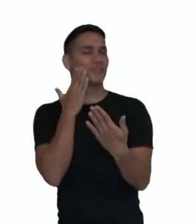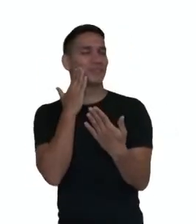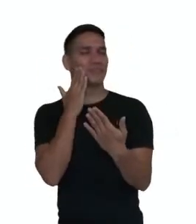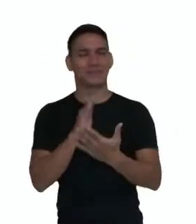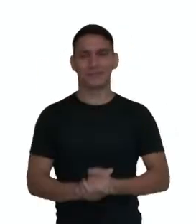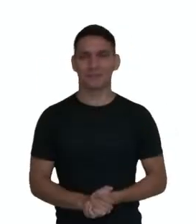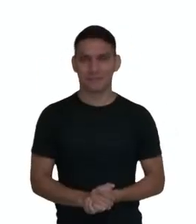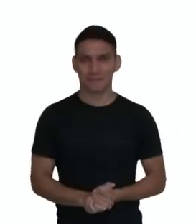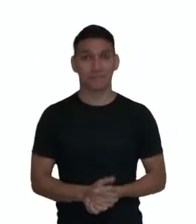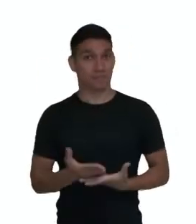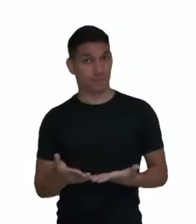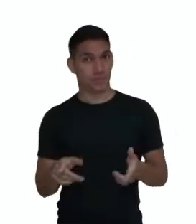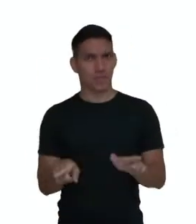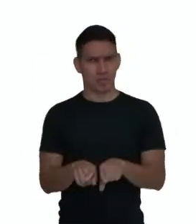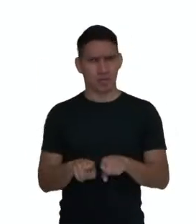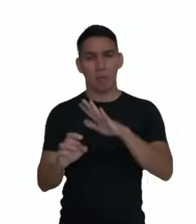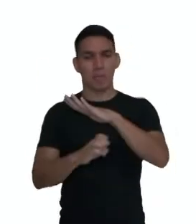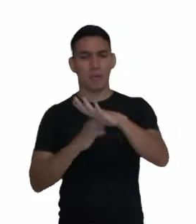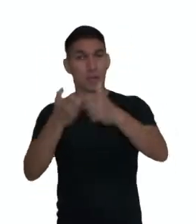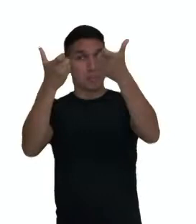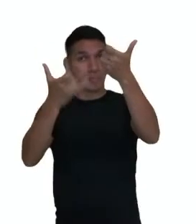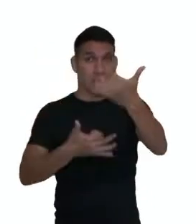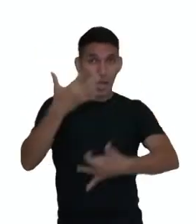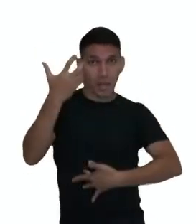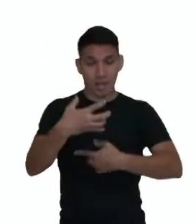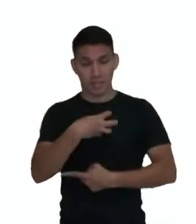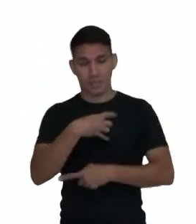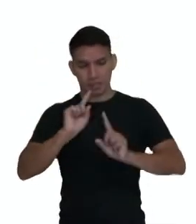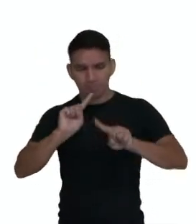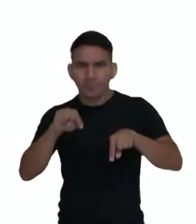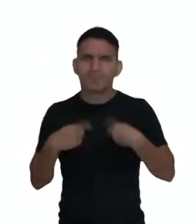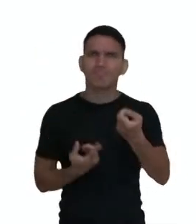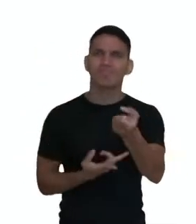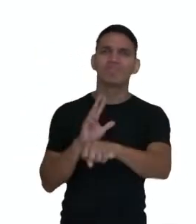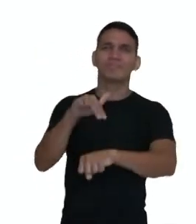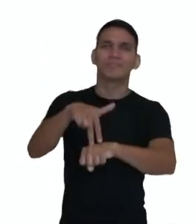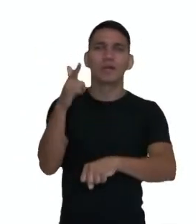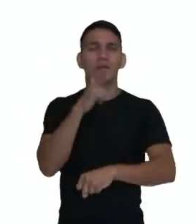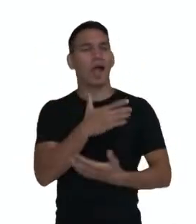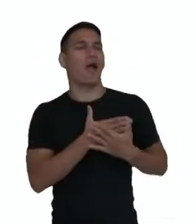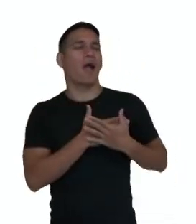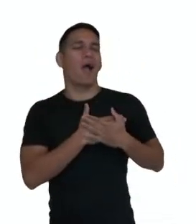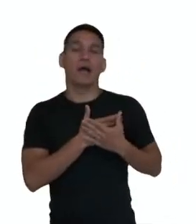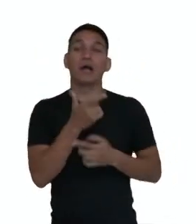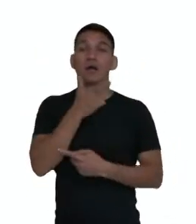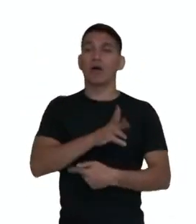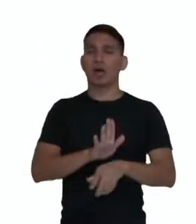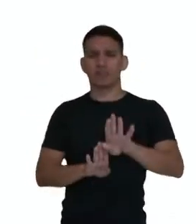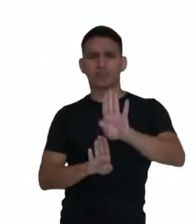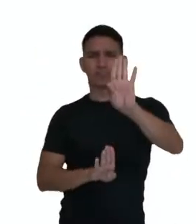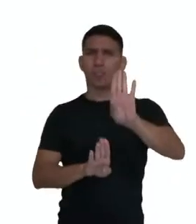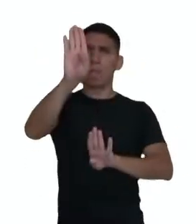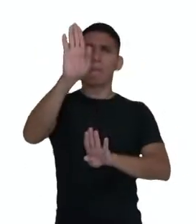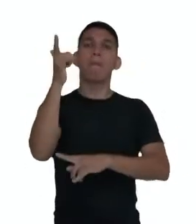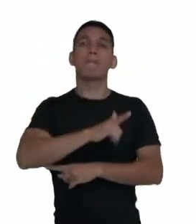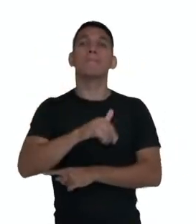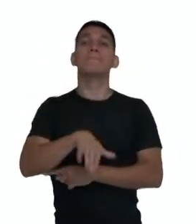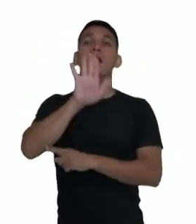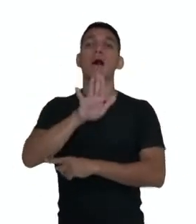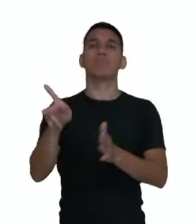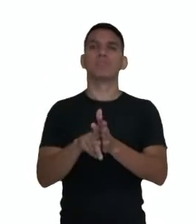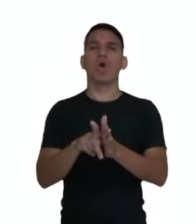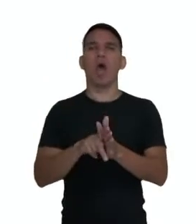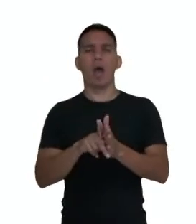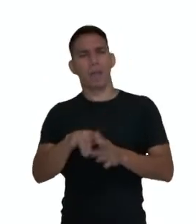Rosa. Empresária fala sobre os desafios superados com paixão que a colocaram entre os maiores nomes na indústria